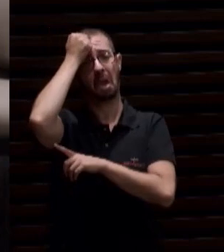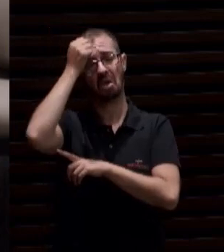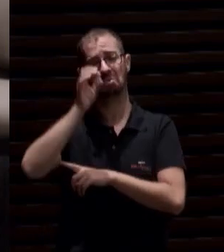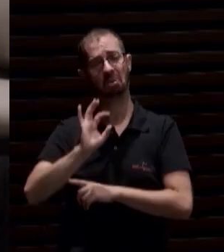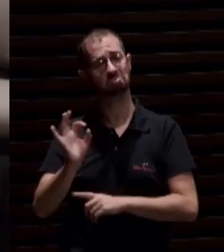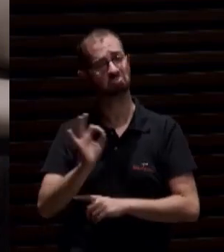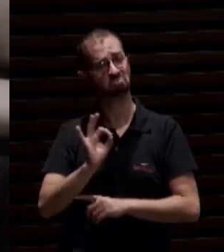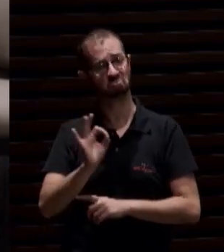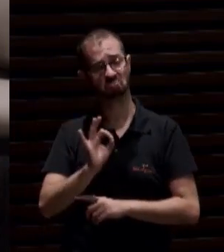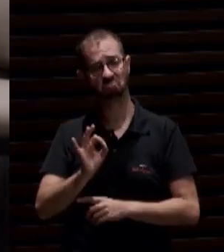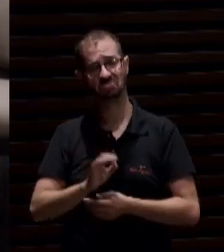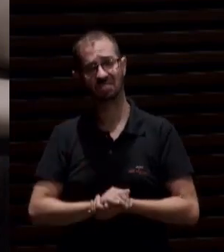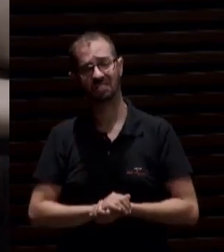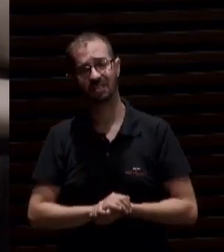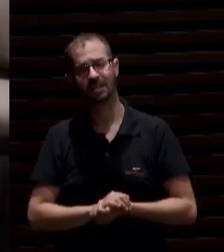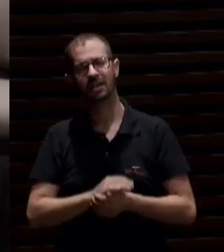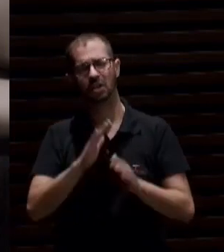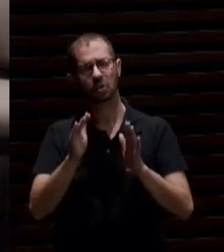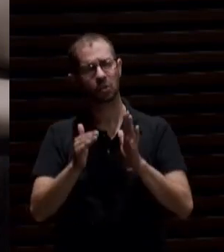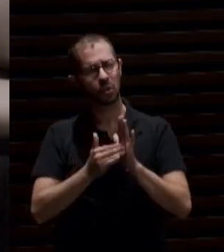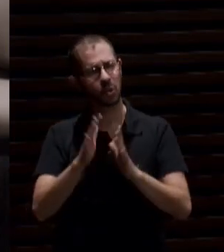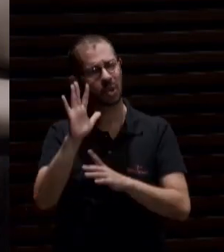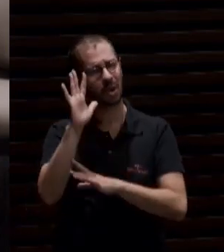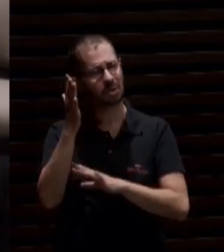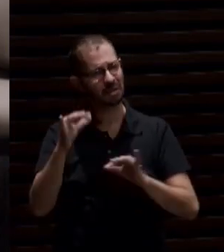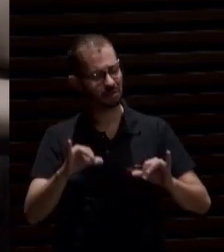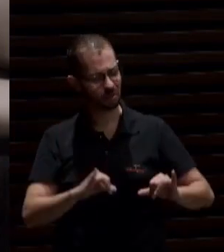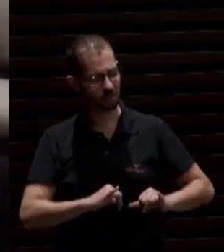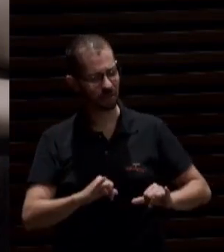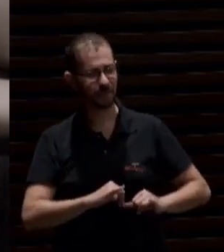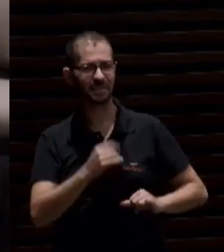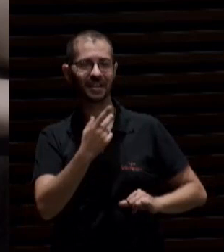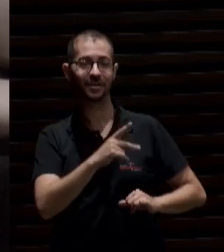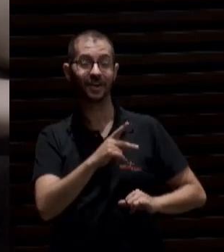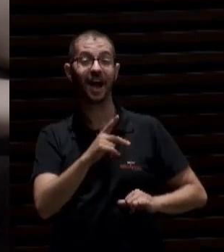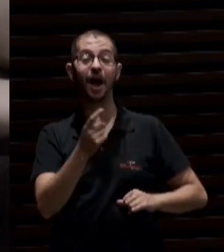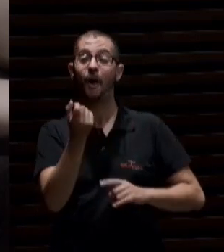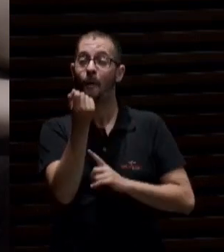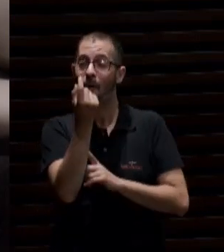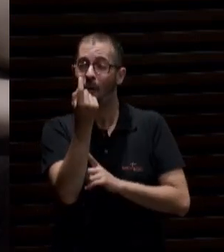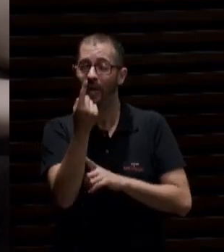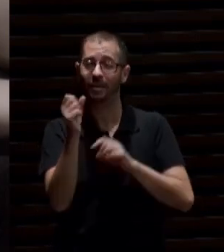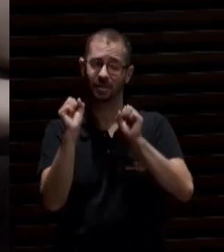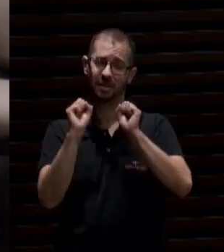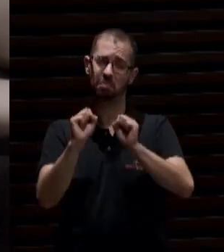Meus irmãos, depois de tudo que acontece com o Jonas, a única coisa que ele pode falar, que é a única coisa que tem